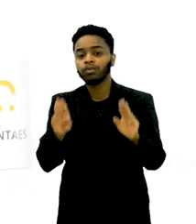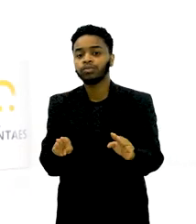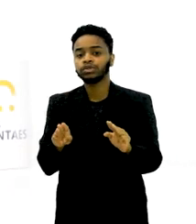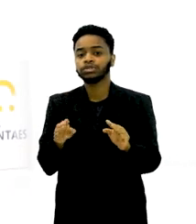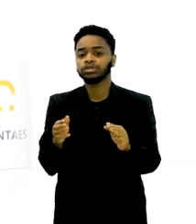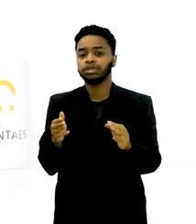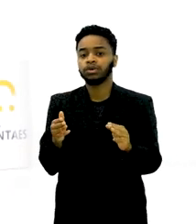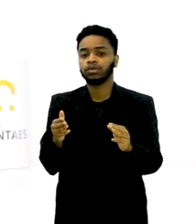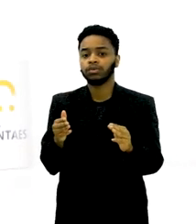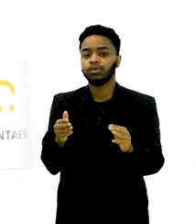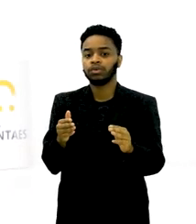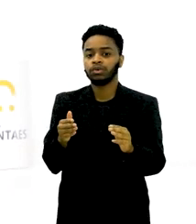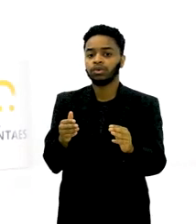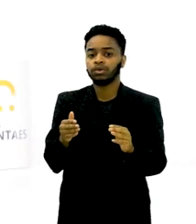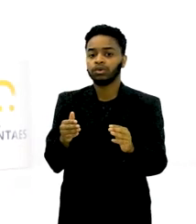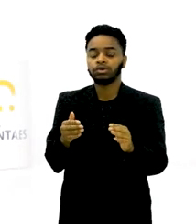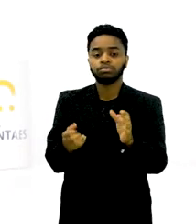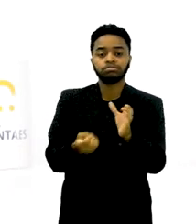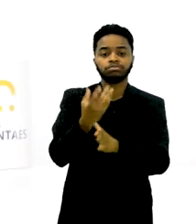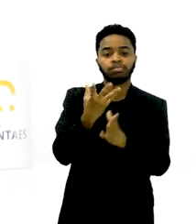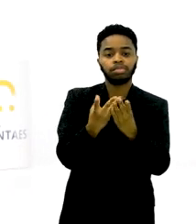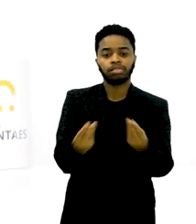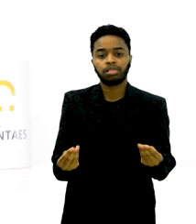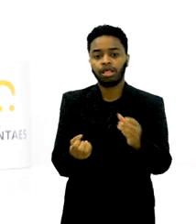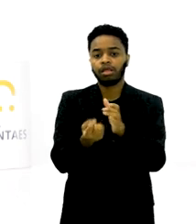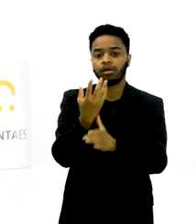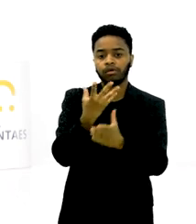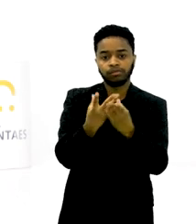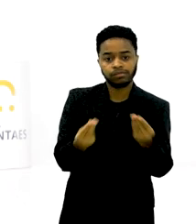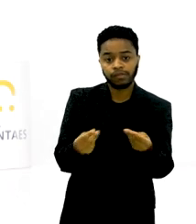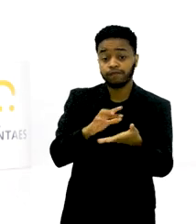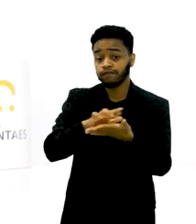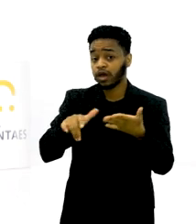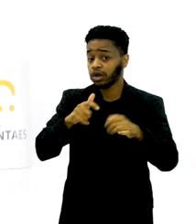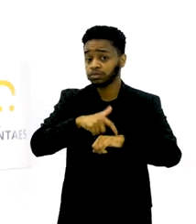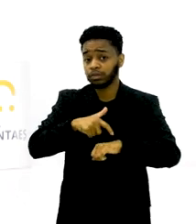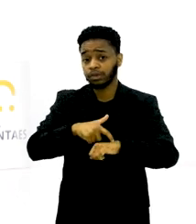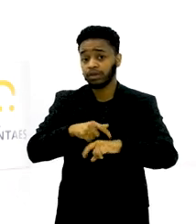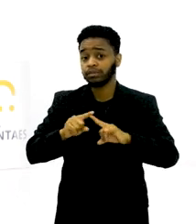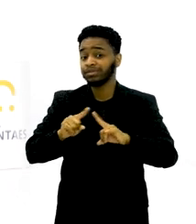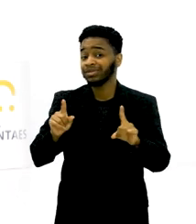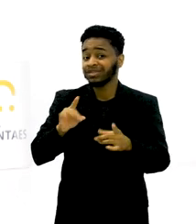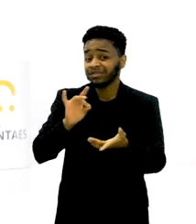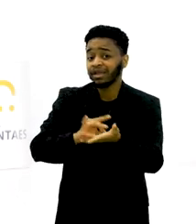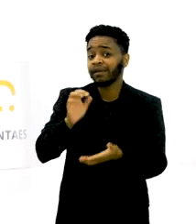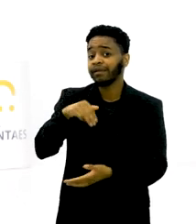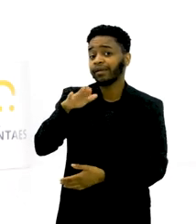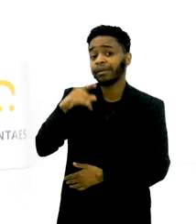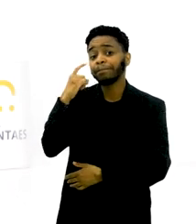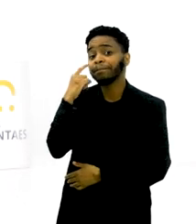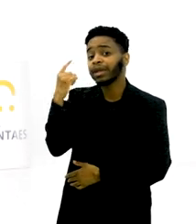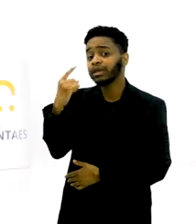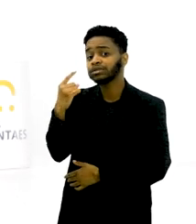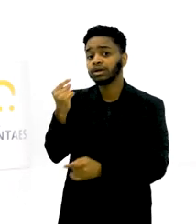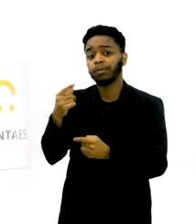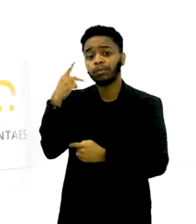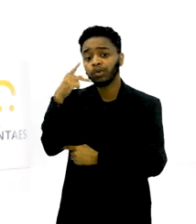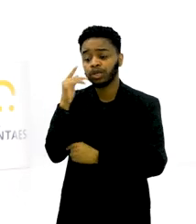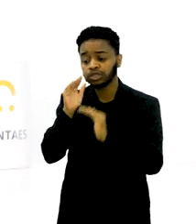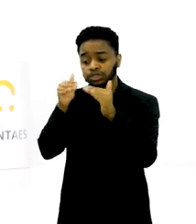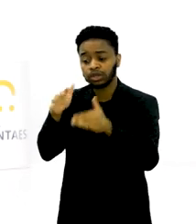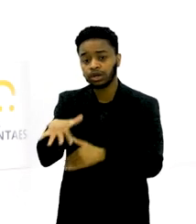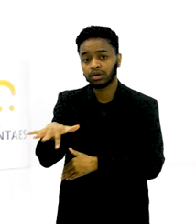e ele já nasceu e morreu um monte de vezes e aí assim a questão é quem é que pensa essa política desse